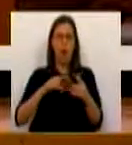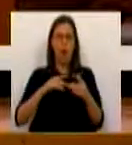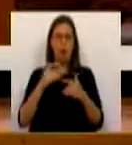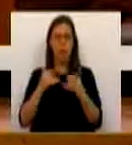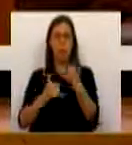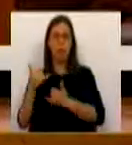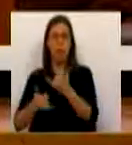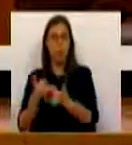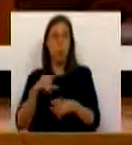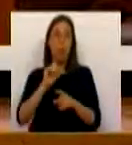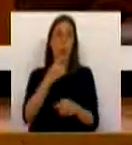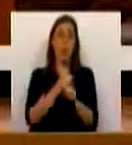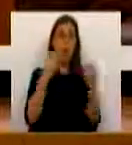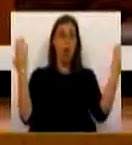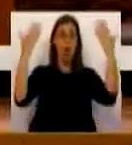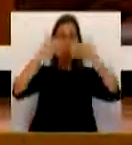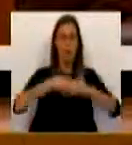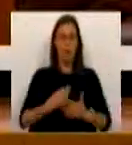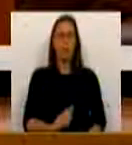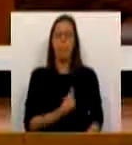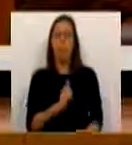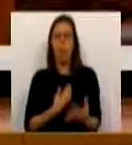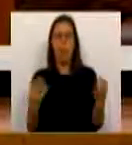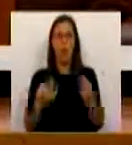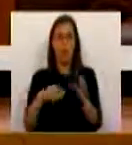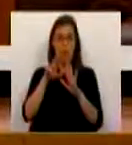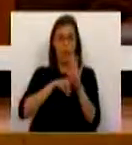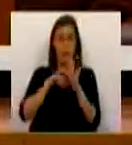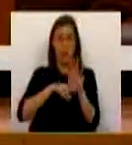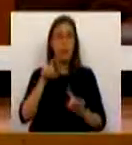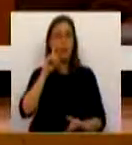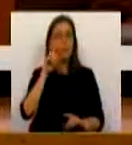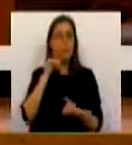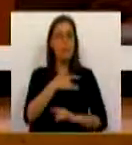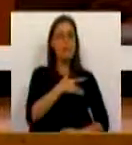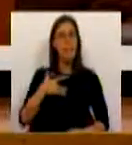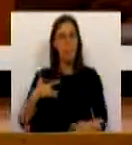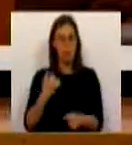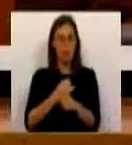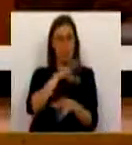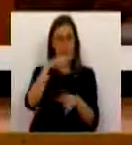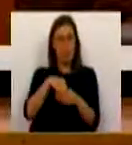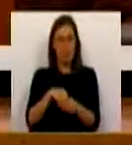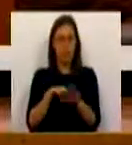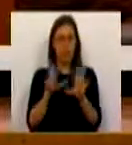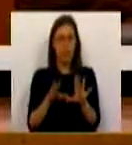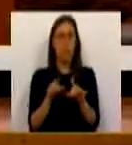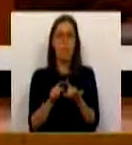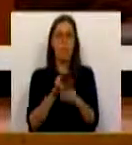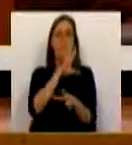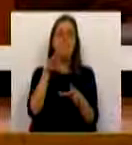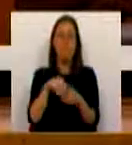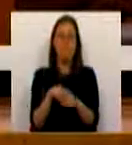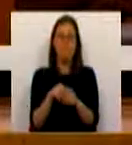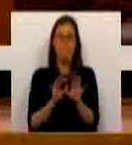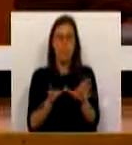trabalho noturno, houve a preocupação das regras de segurança e saúde no trabalho fazerem parte